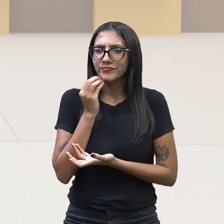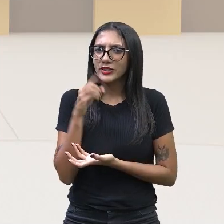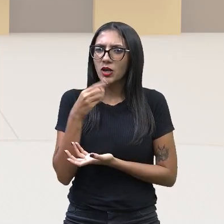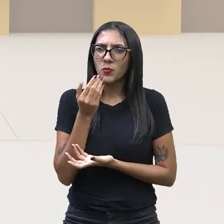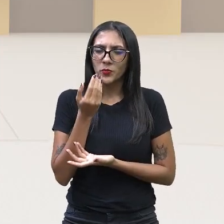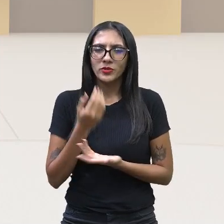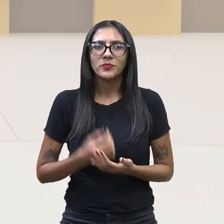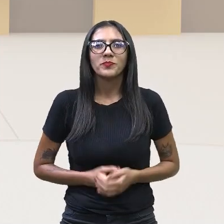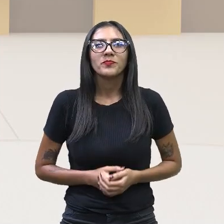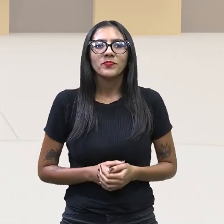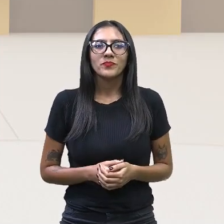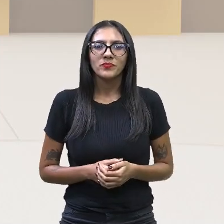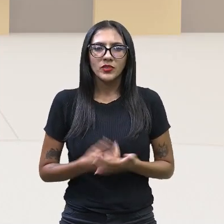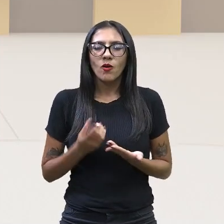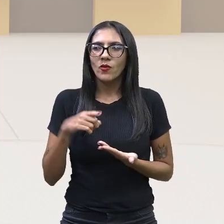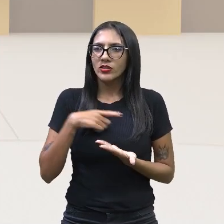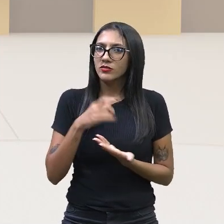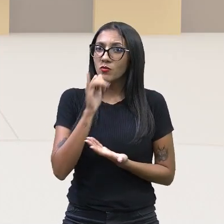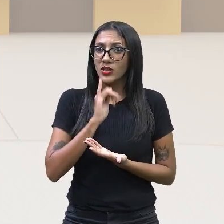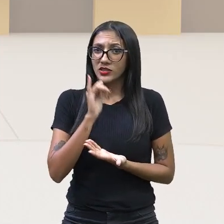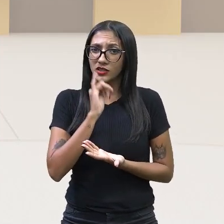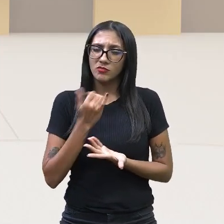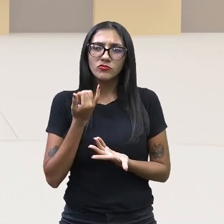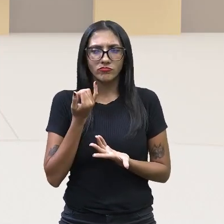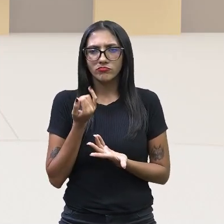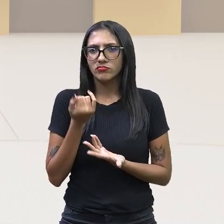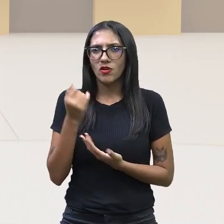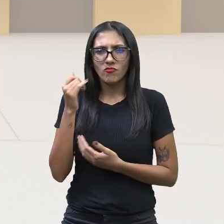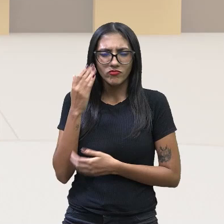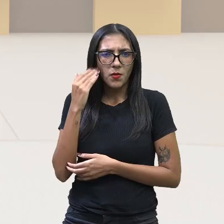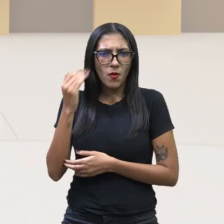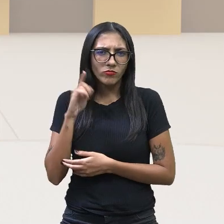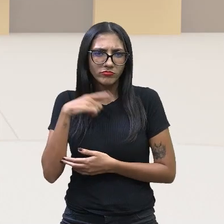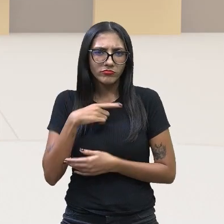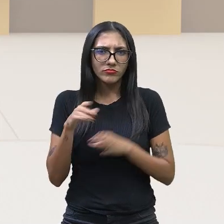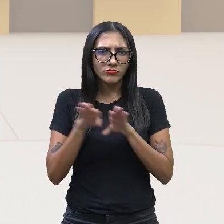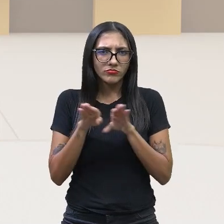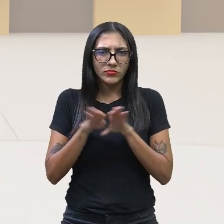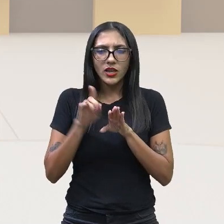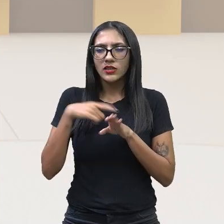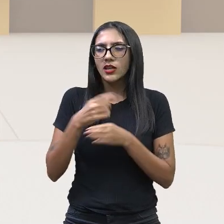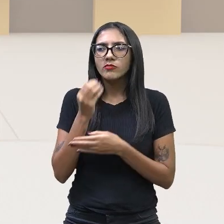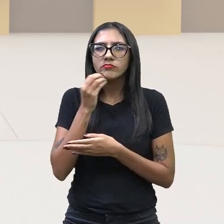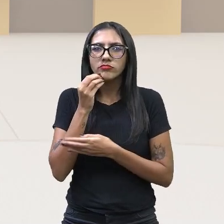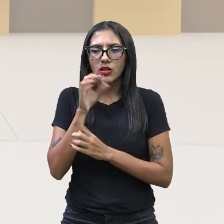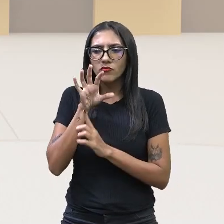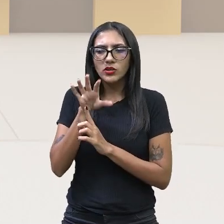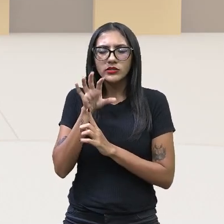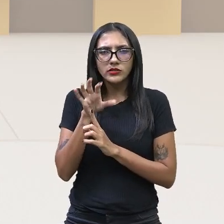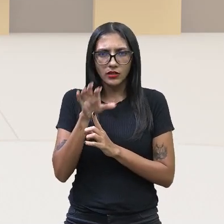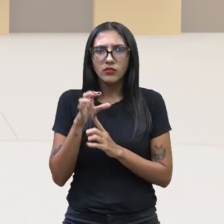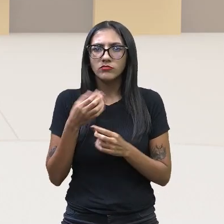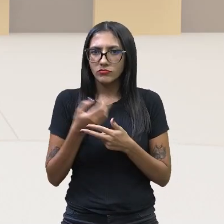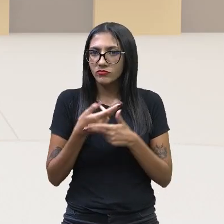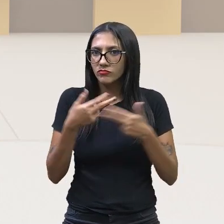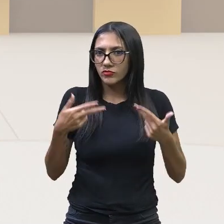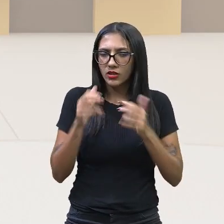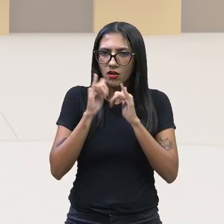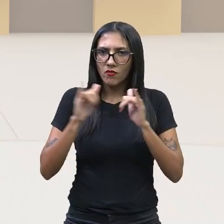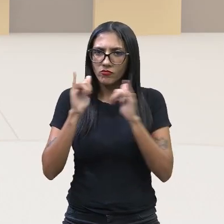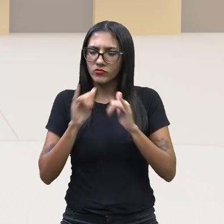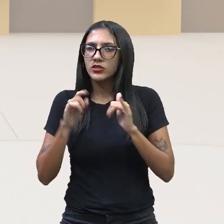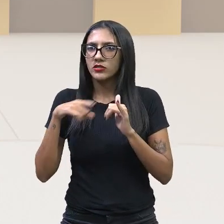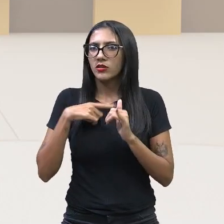só, é um exemplo clássico aqui de publicidade, porque ele está tentando vender. Ele traz todos os elementos da propaganda, ele traz a